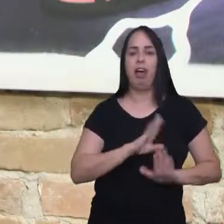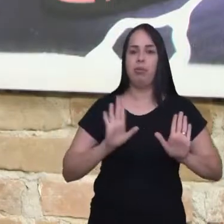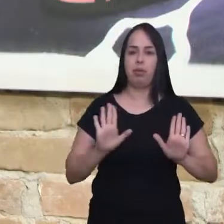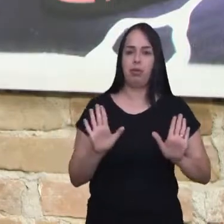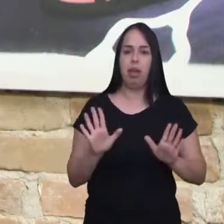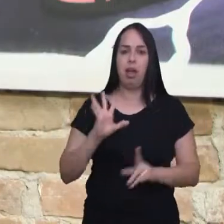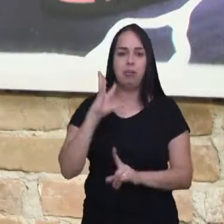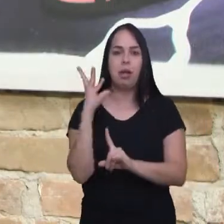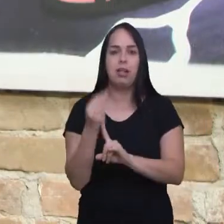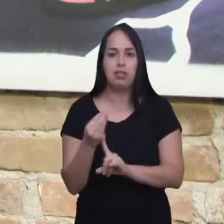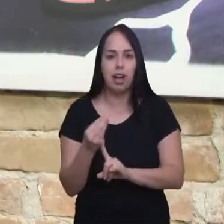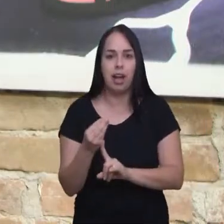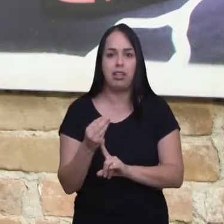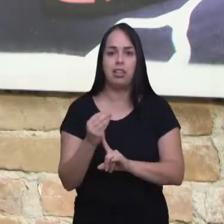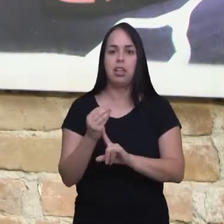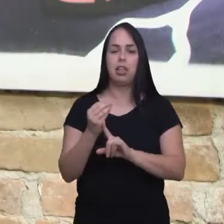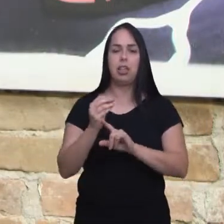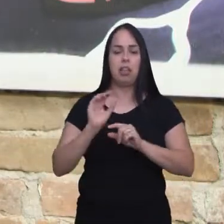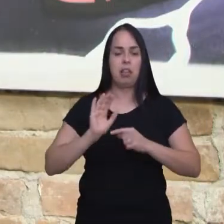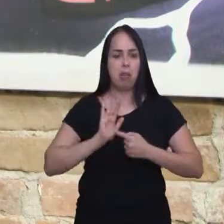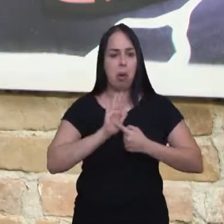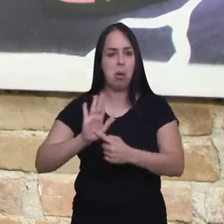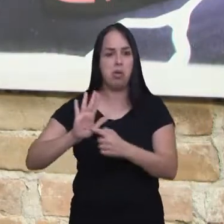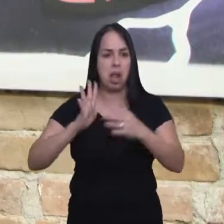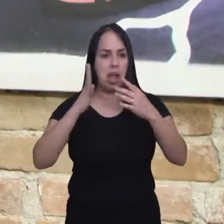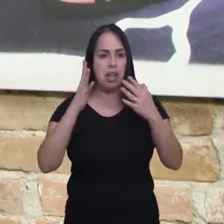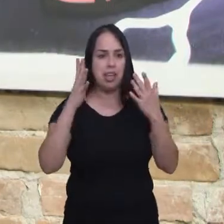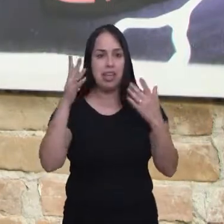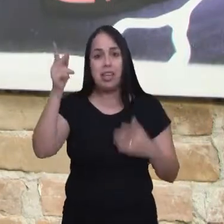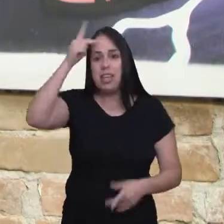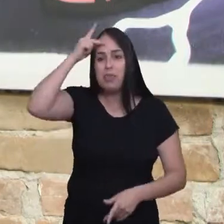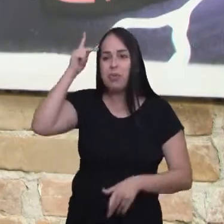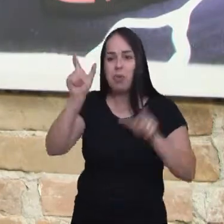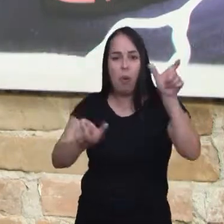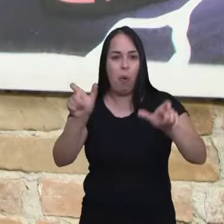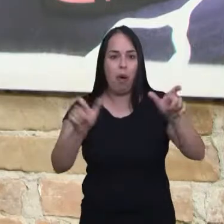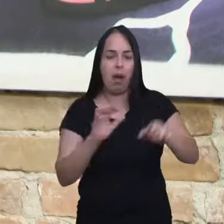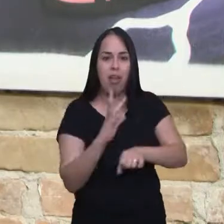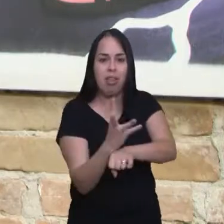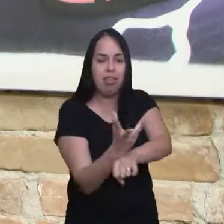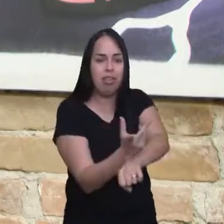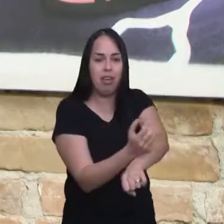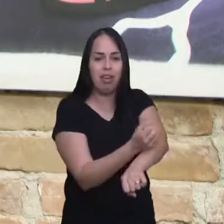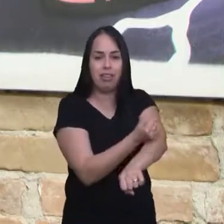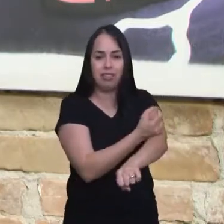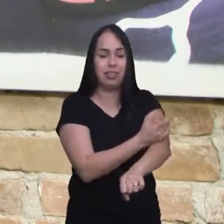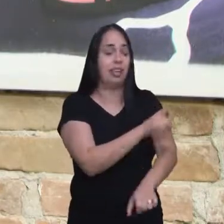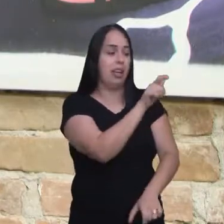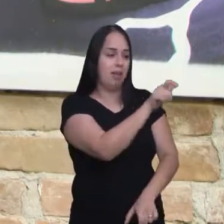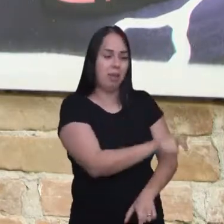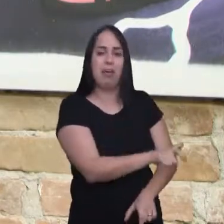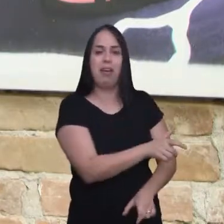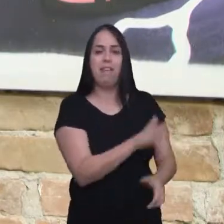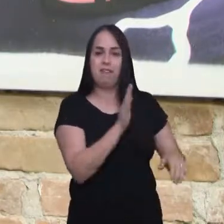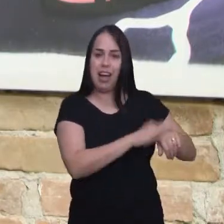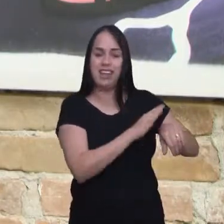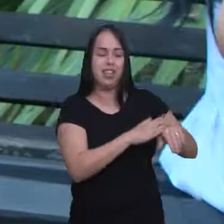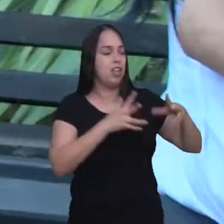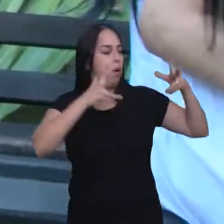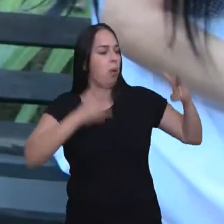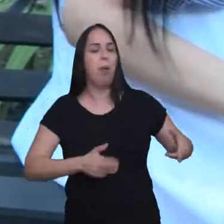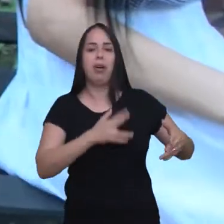esse papel de emocionar as pessoas e de mobilizar. Então foi isso que a minha mãe fez e foi isso que eu também passei a